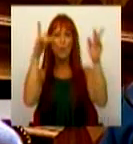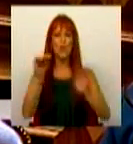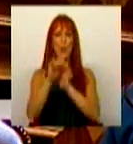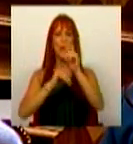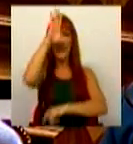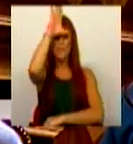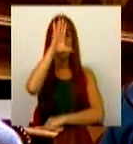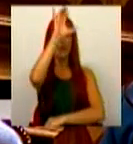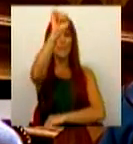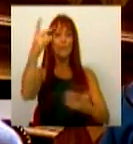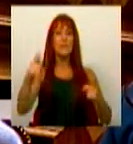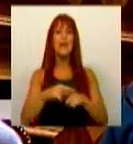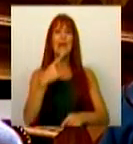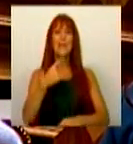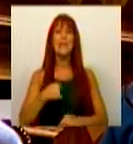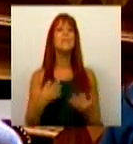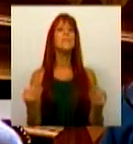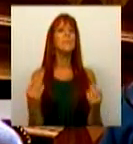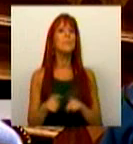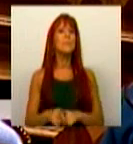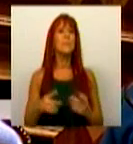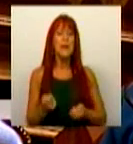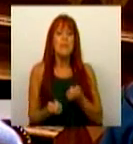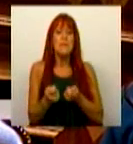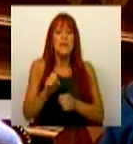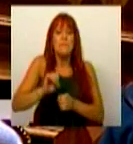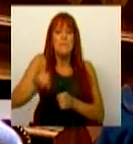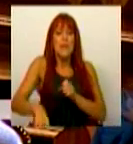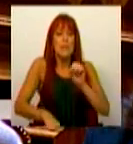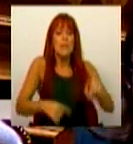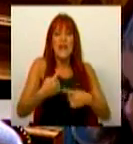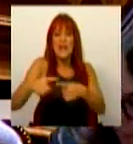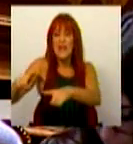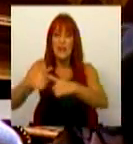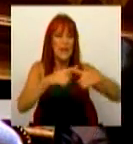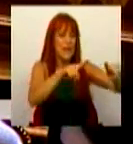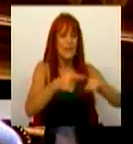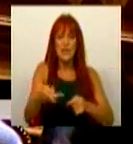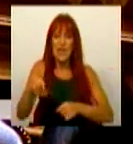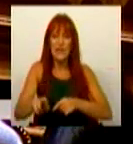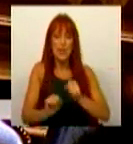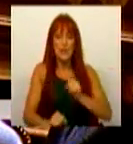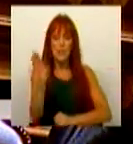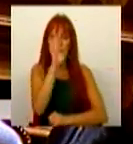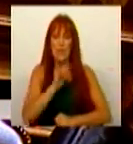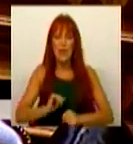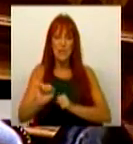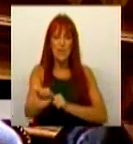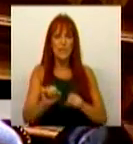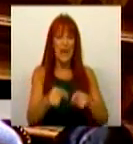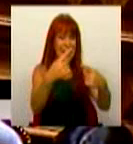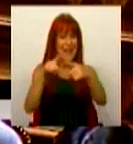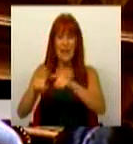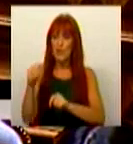programa do Governo refere expressamente a progressiva eliminação de diferenças nas taxas que são aplicadas aos